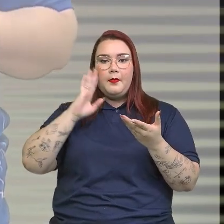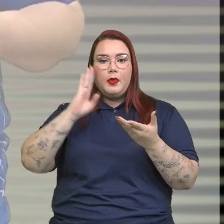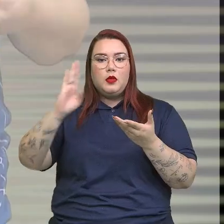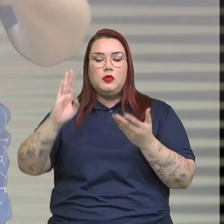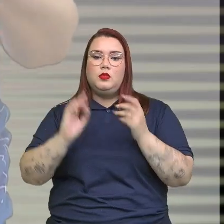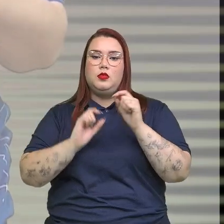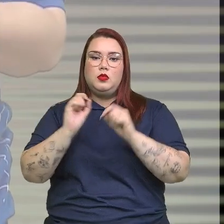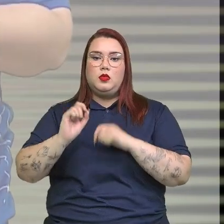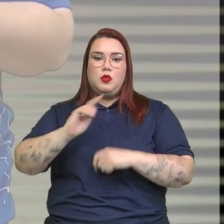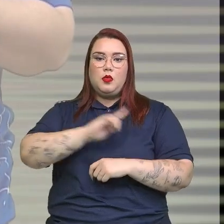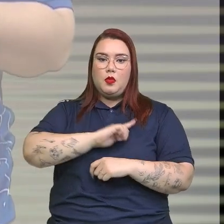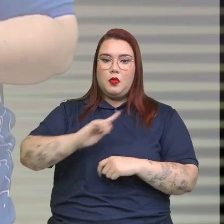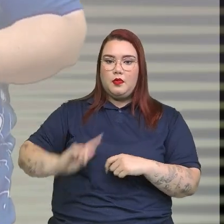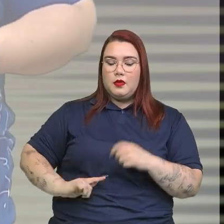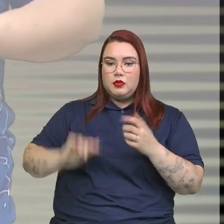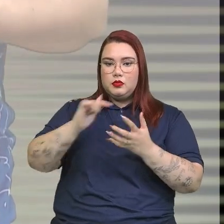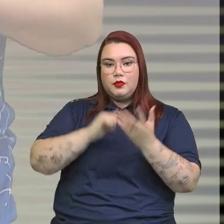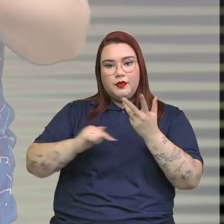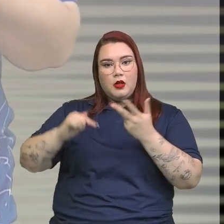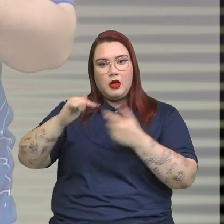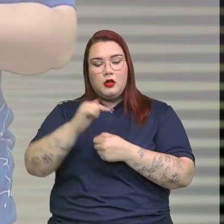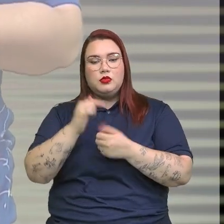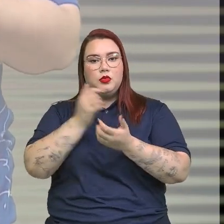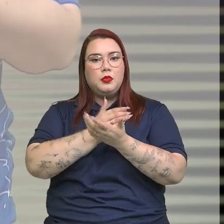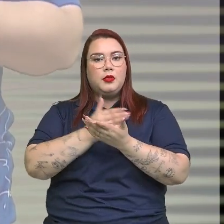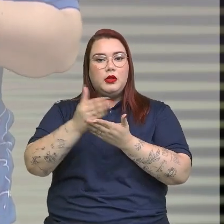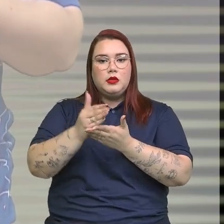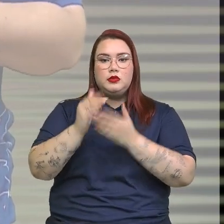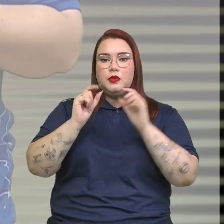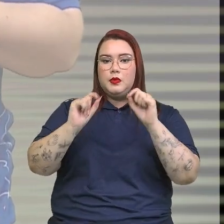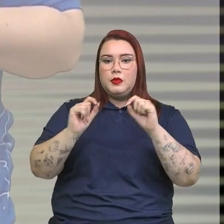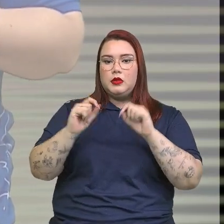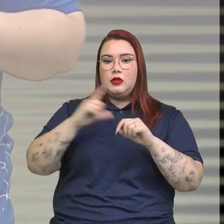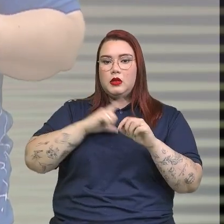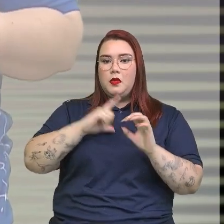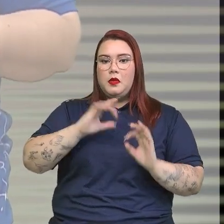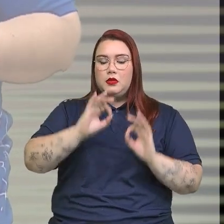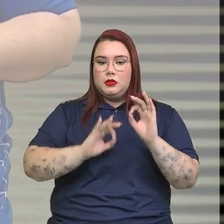ali governos, tá certo? Que começam a